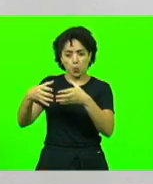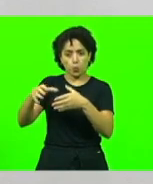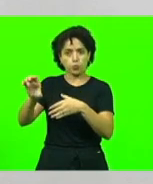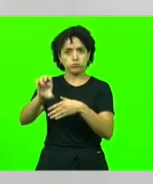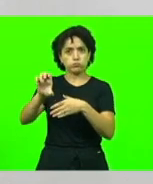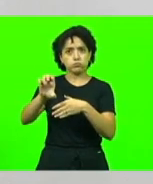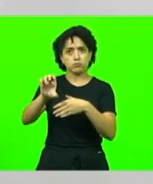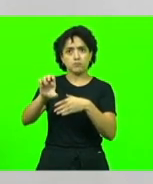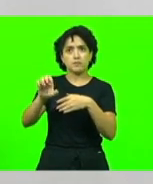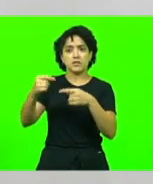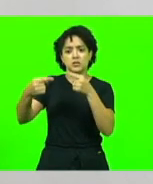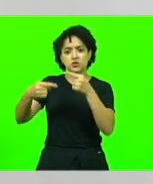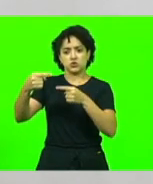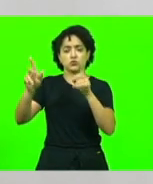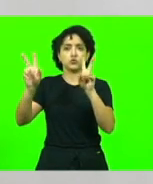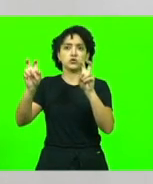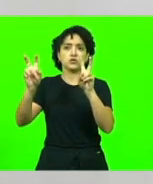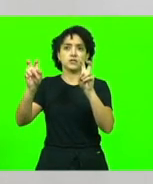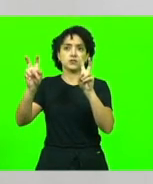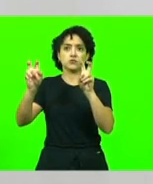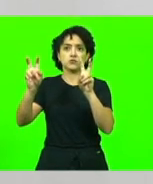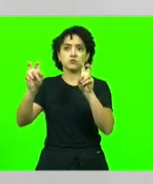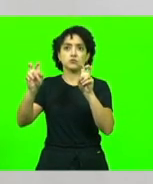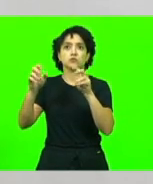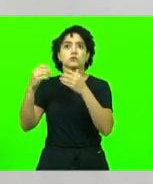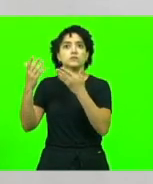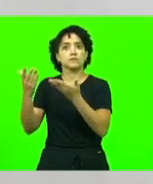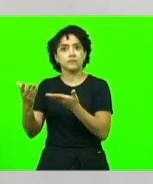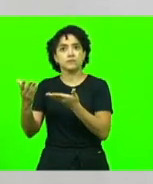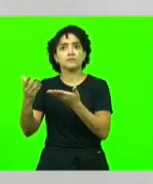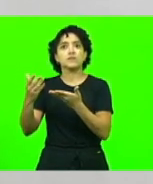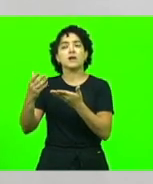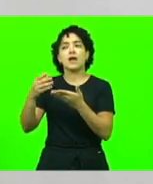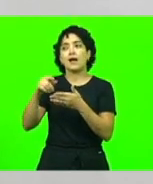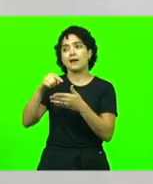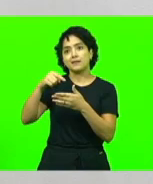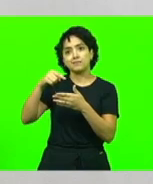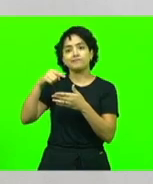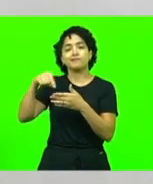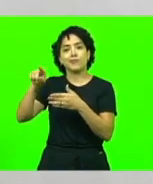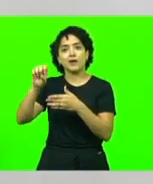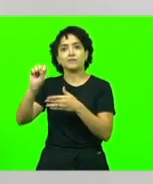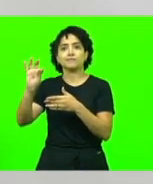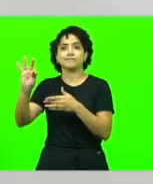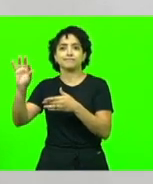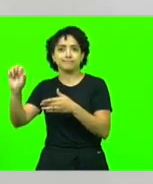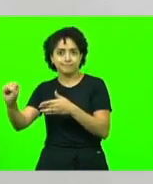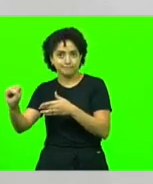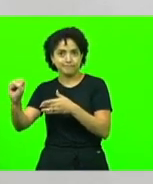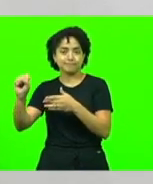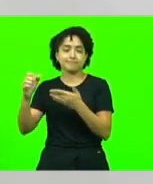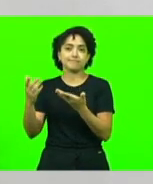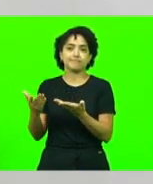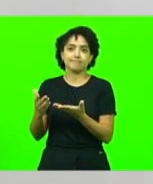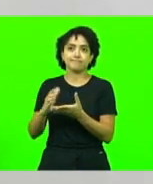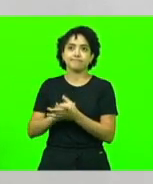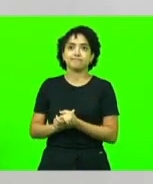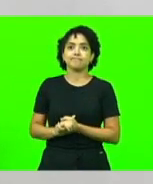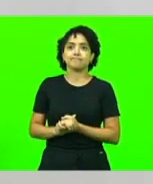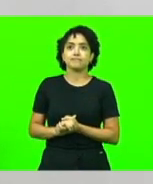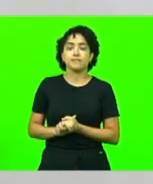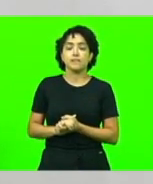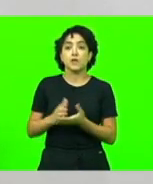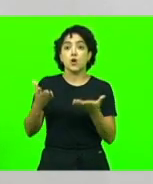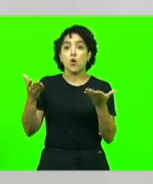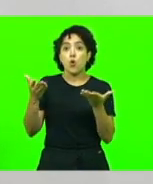assunto lá na Câmara dos Deputados, no Senado, recorrem ao puxadinho chamado STF. Hoje é um